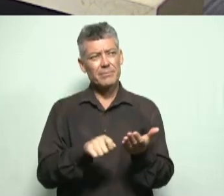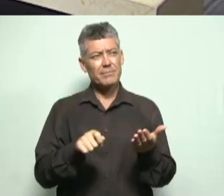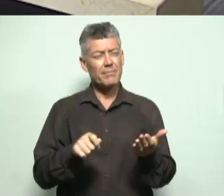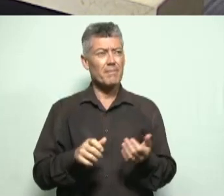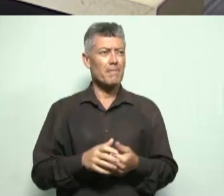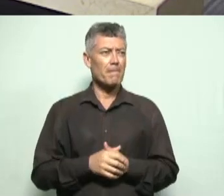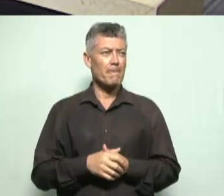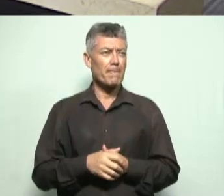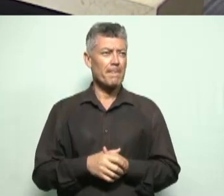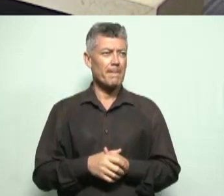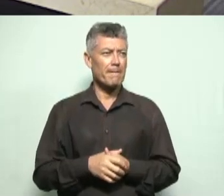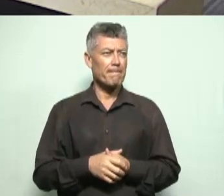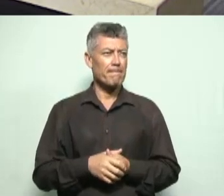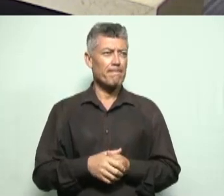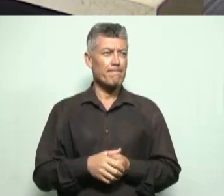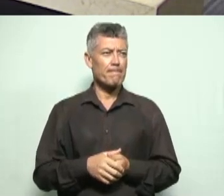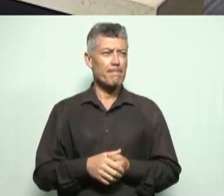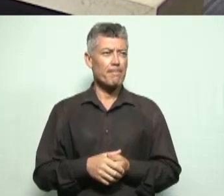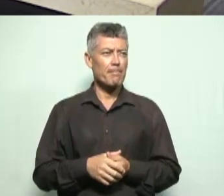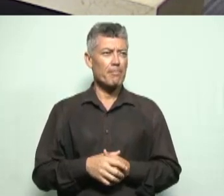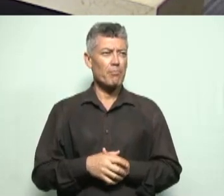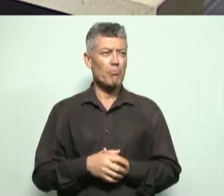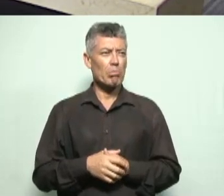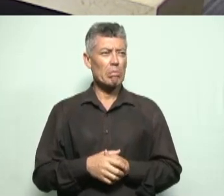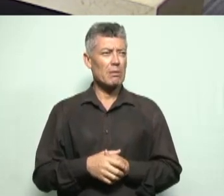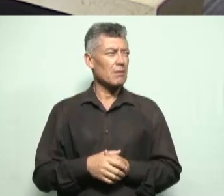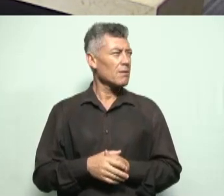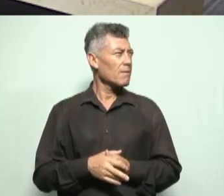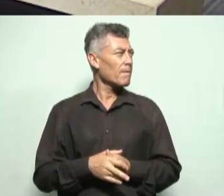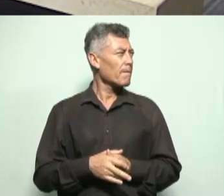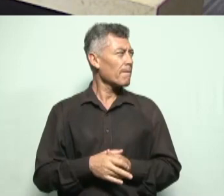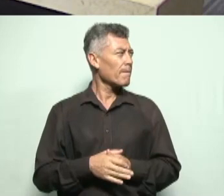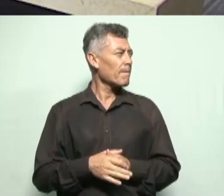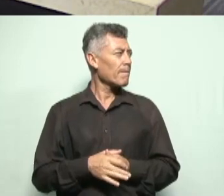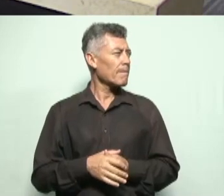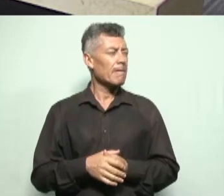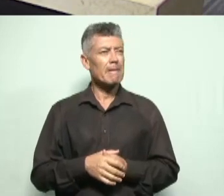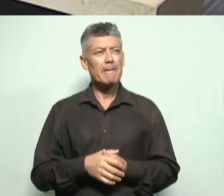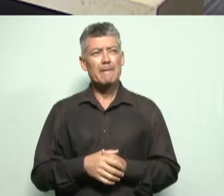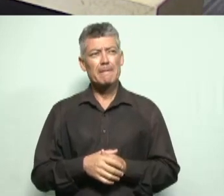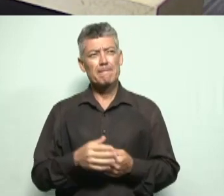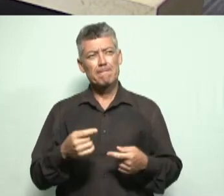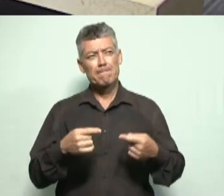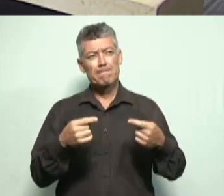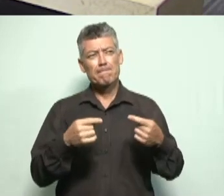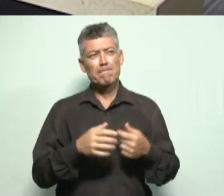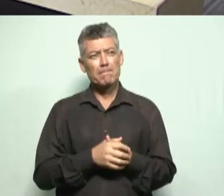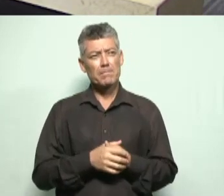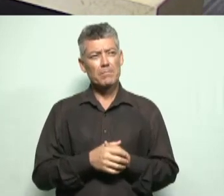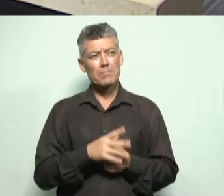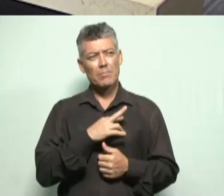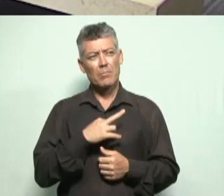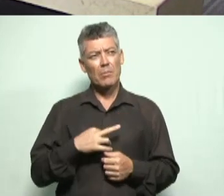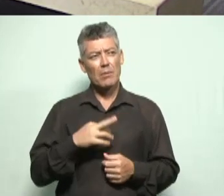o meu é para discutir. Se tiver, estamos em discussão. Em discussão, certo. Para discutir, vereador Robson Carvalho. Senhor